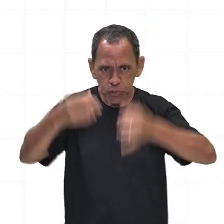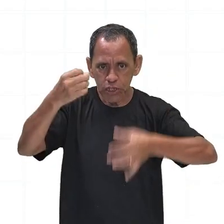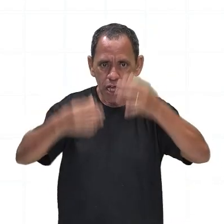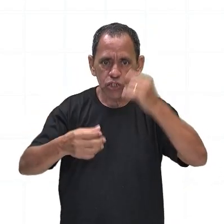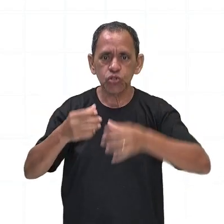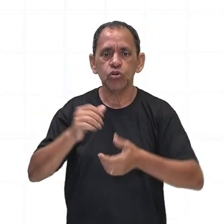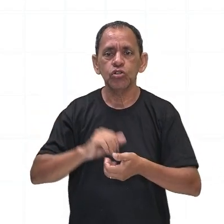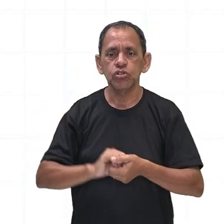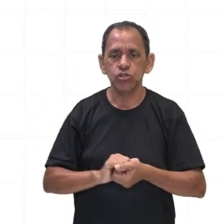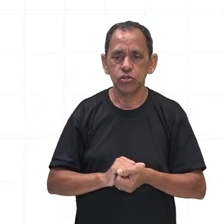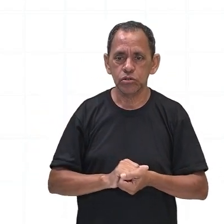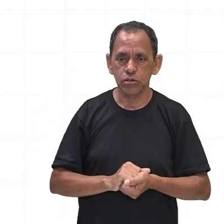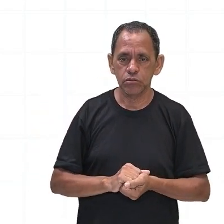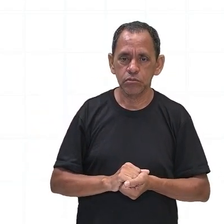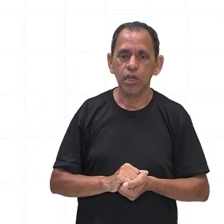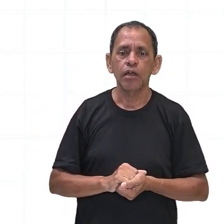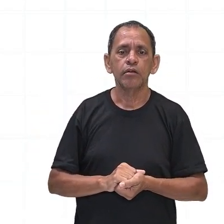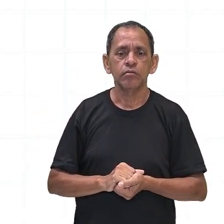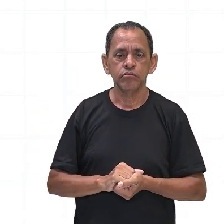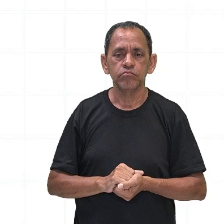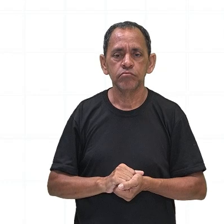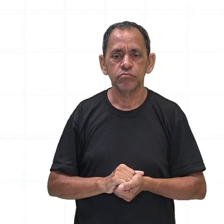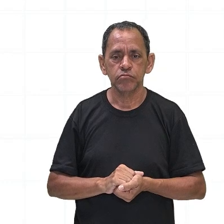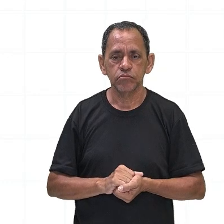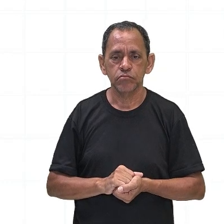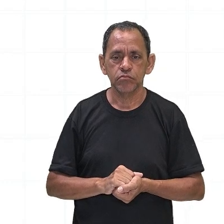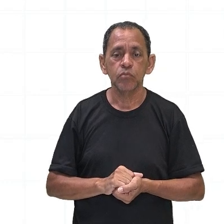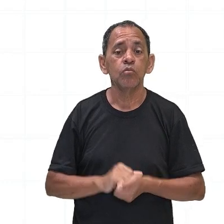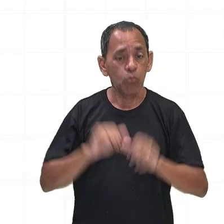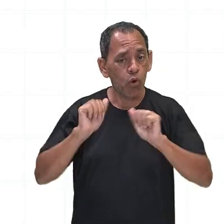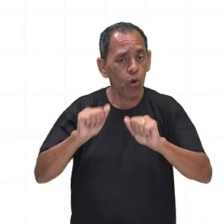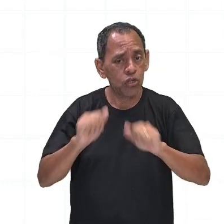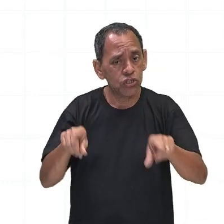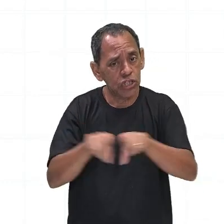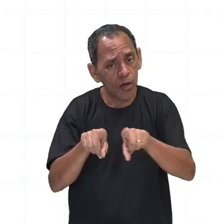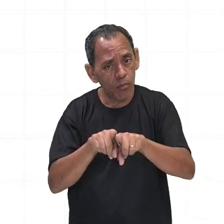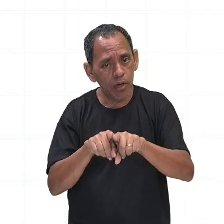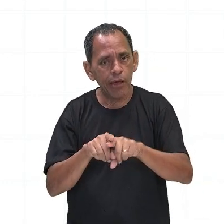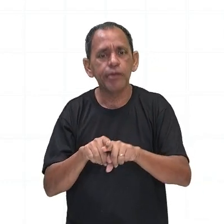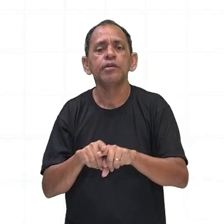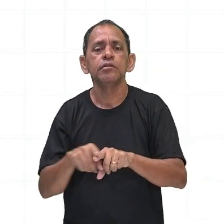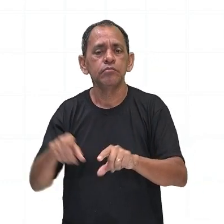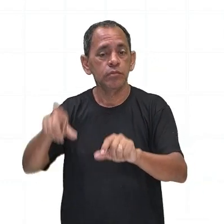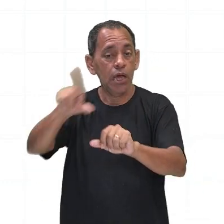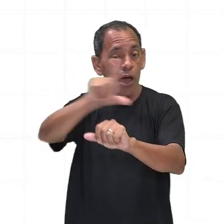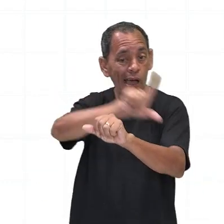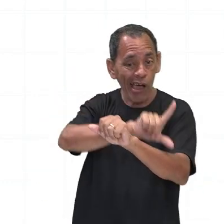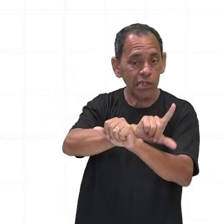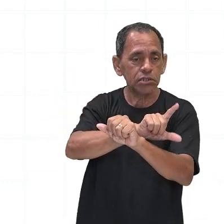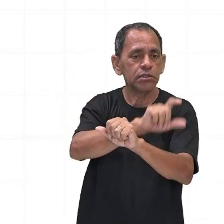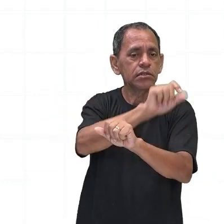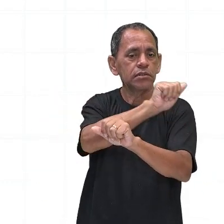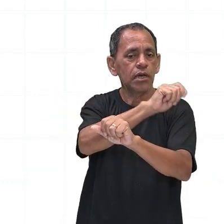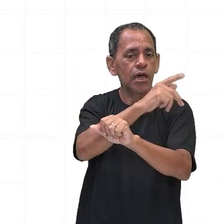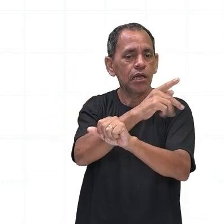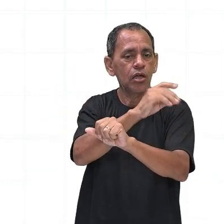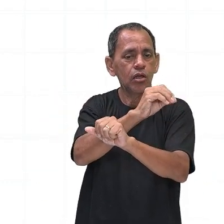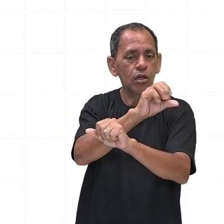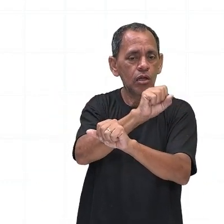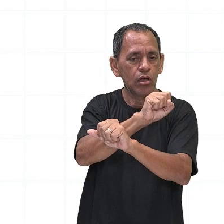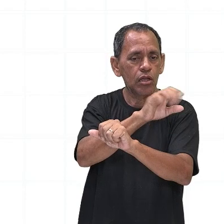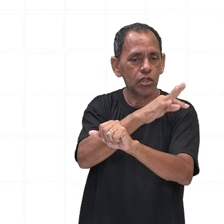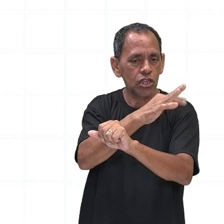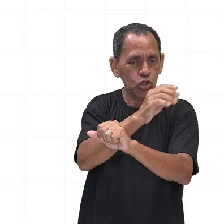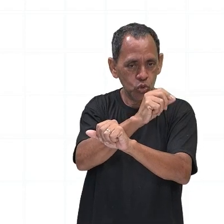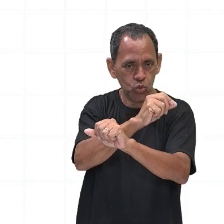saber, certo? Então, expressões explicativas também podem anteceder o apóstrofo. Fazer aí uma breve introdução para